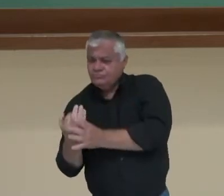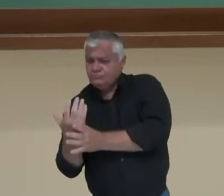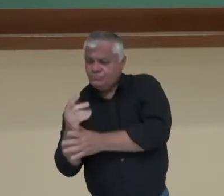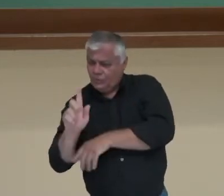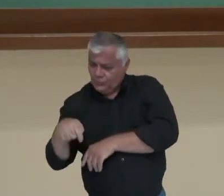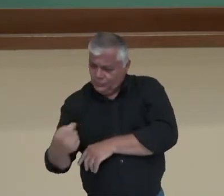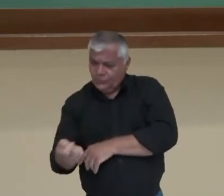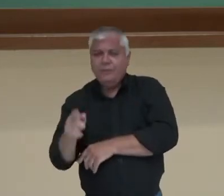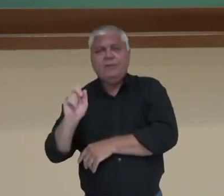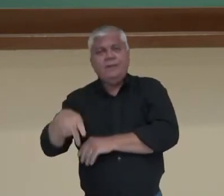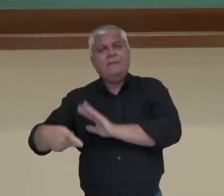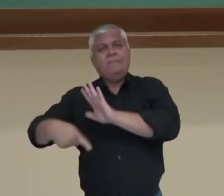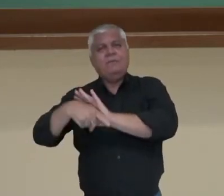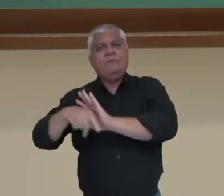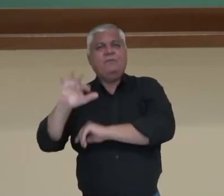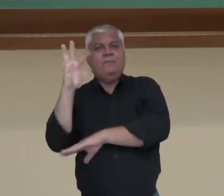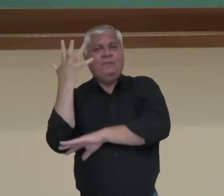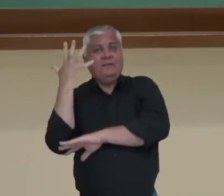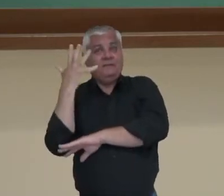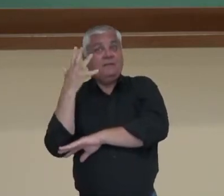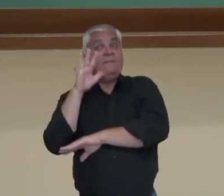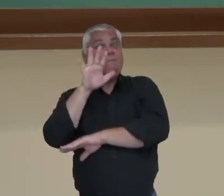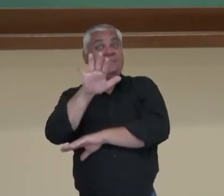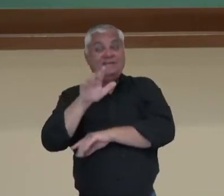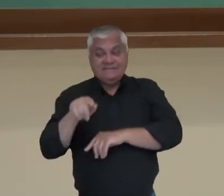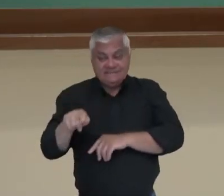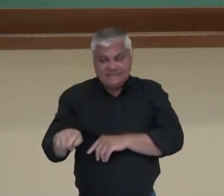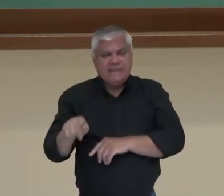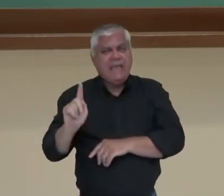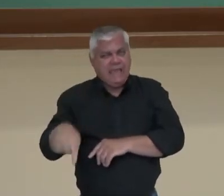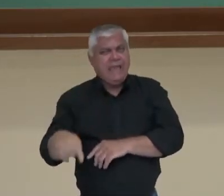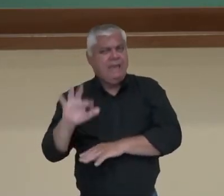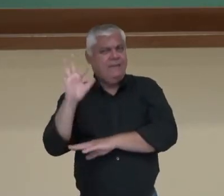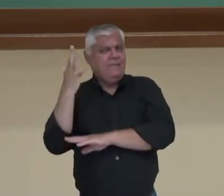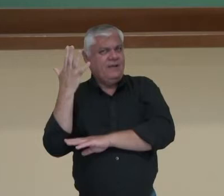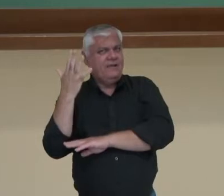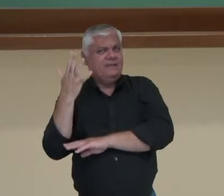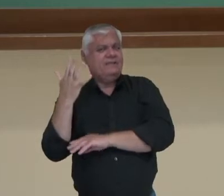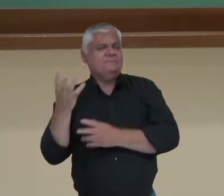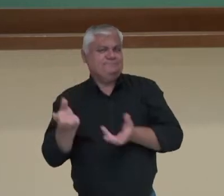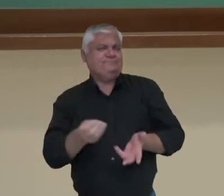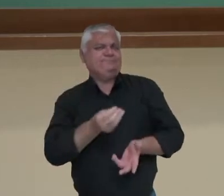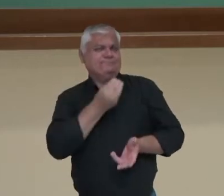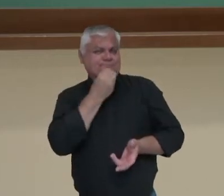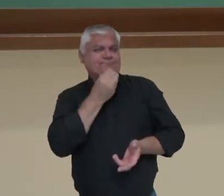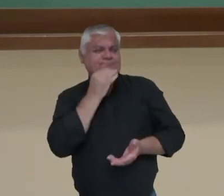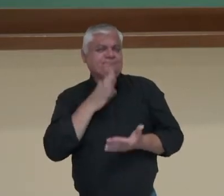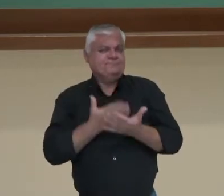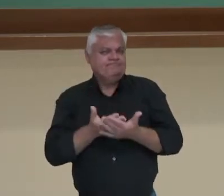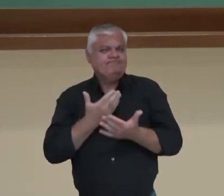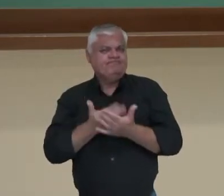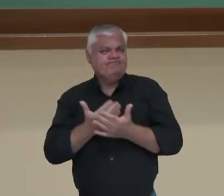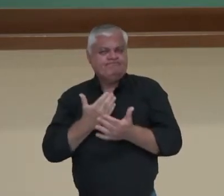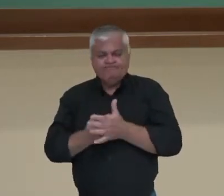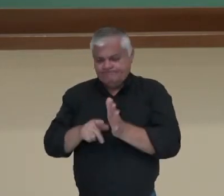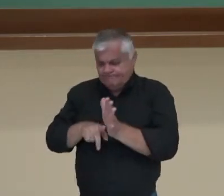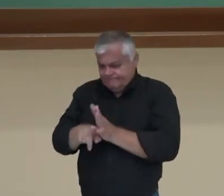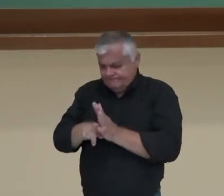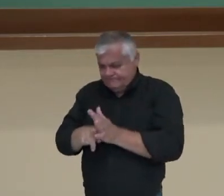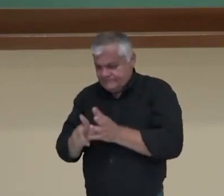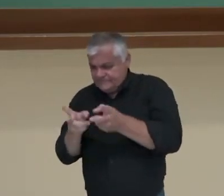É possível que você confunda achando que sim, é uma planta. Mas obviamente que depois de muito estudo, de observação